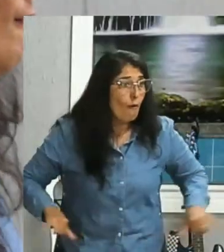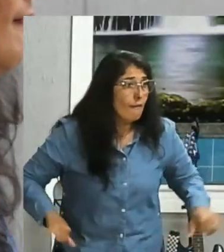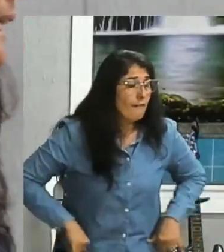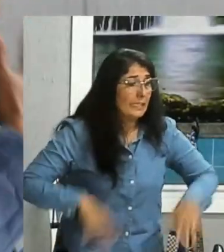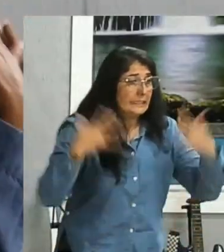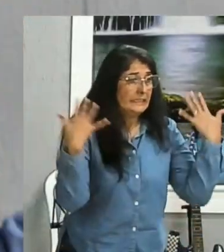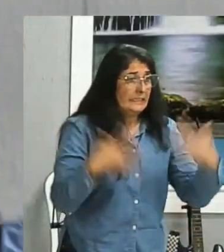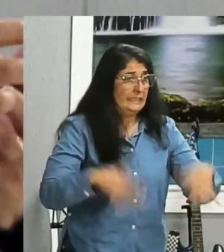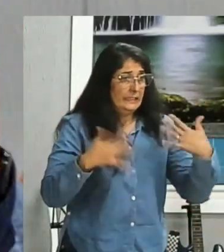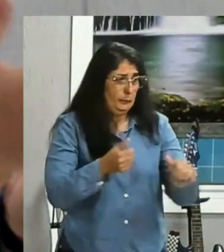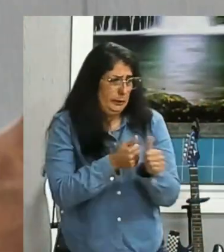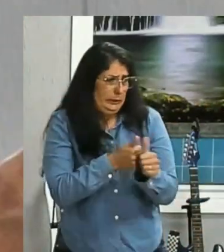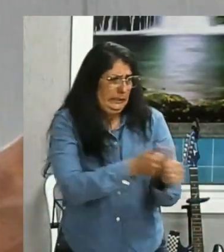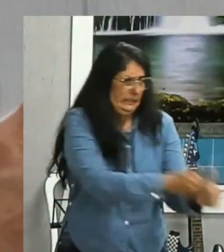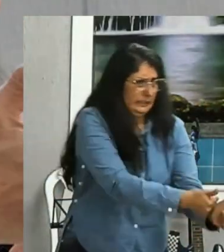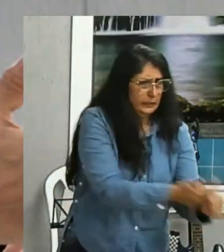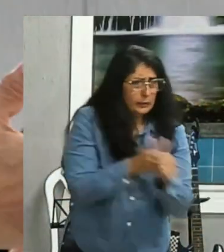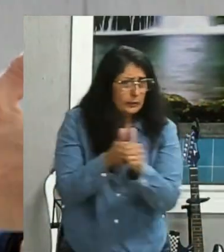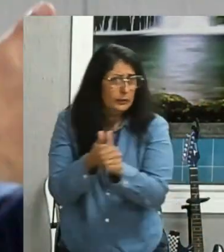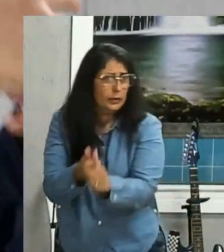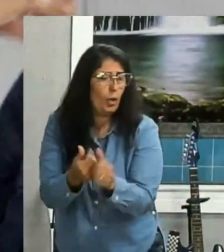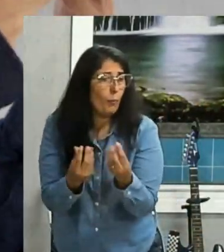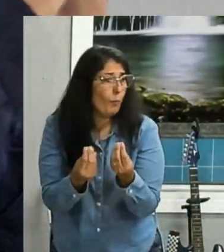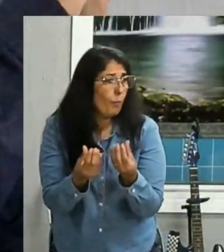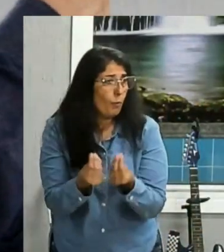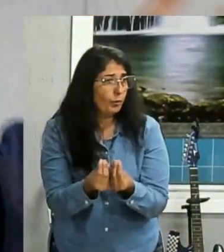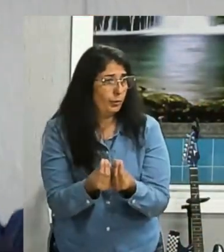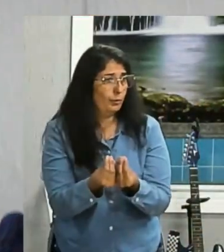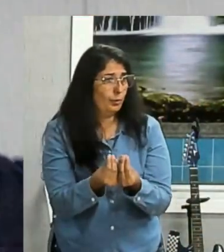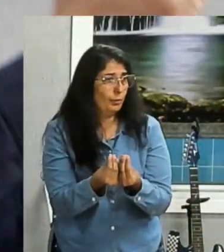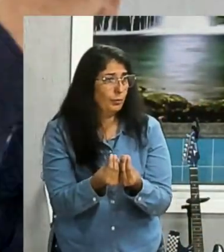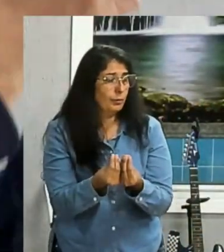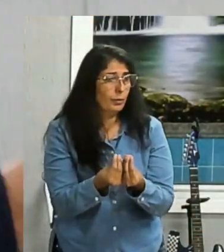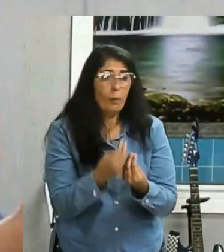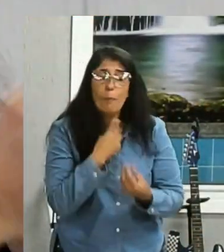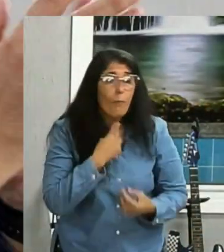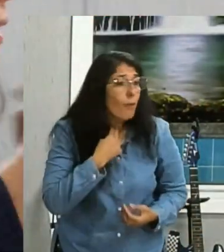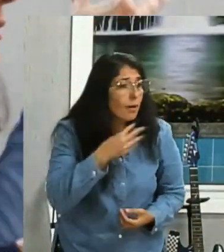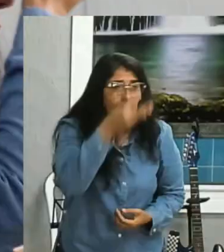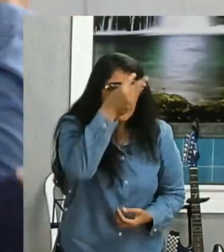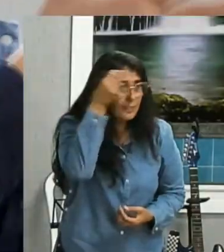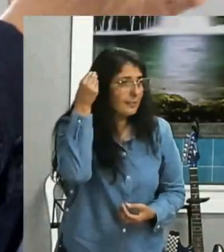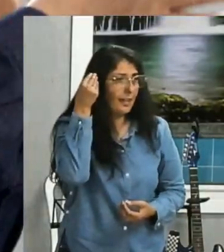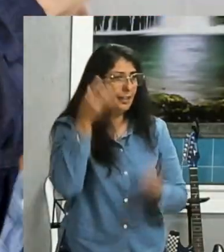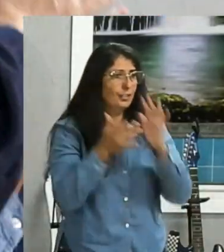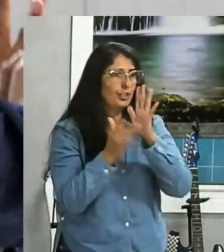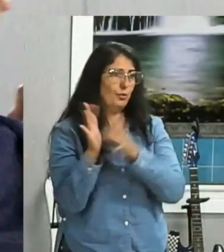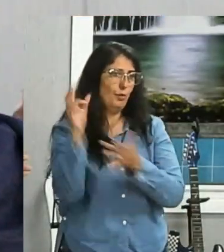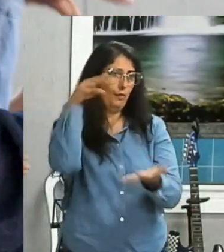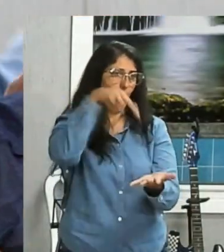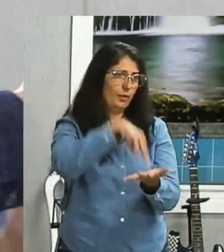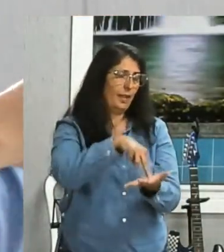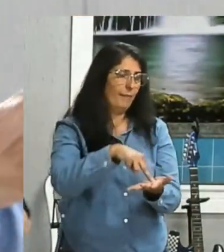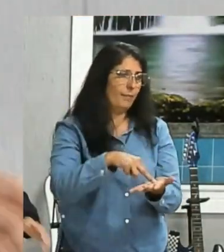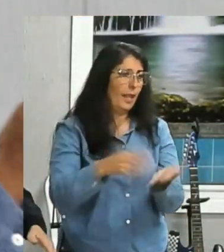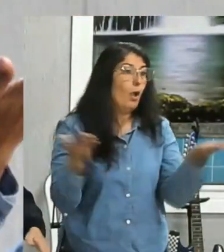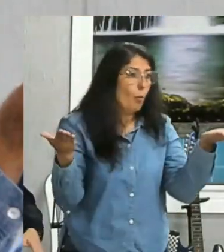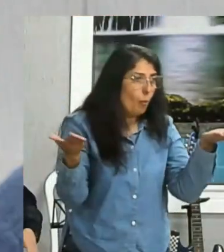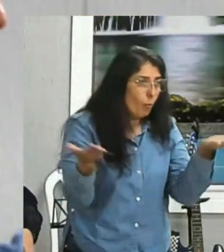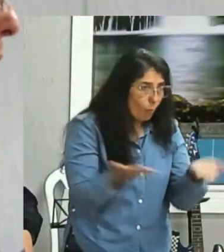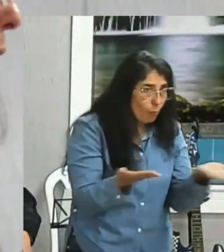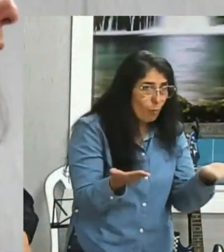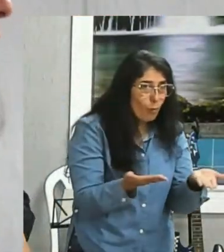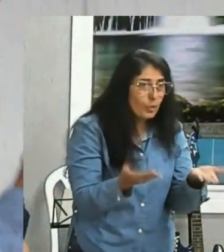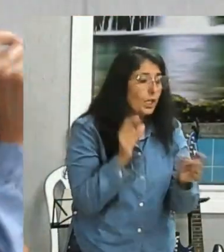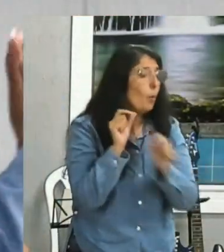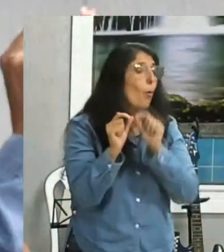esse lembrete que Cristo vai voltar é tão necessário nos dias de hoje quanto era naquela época.